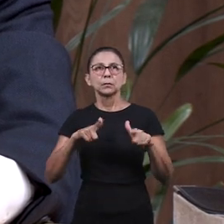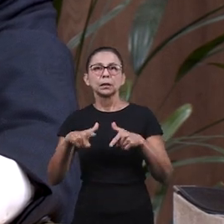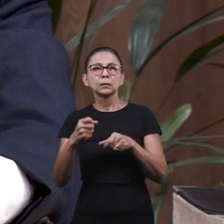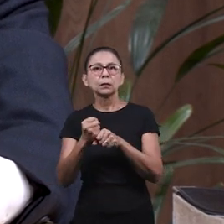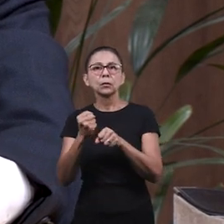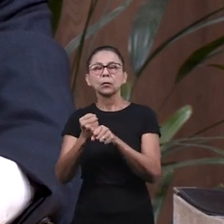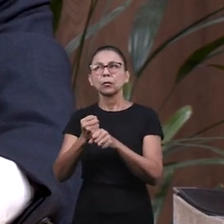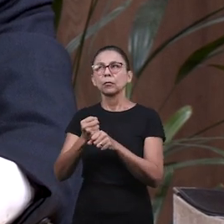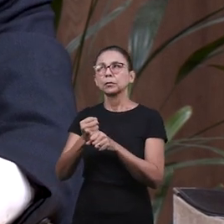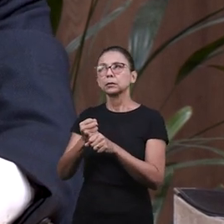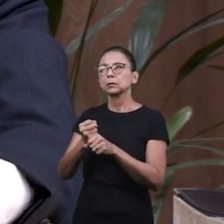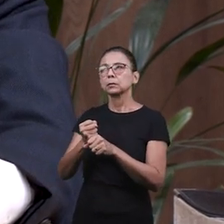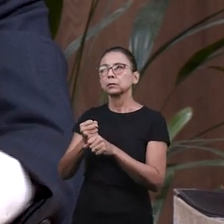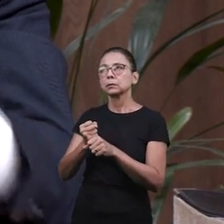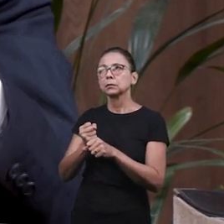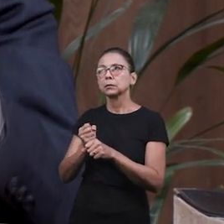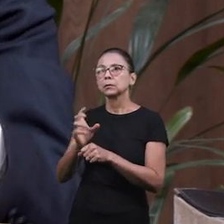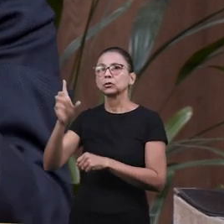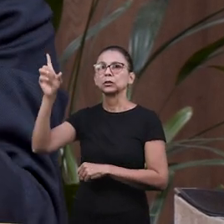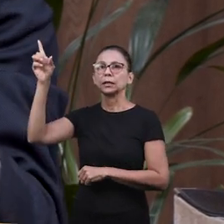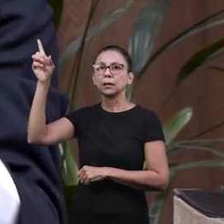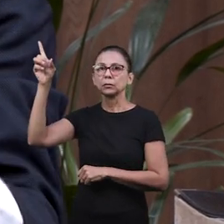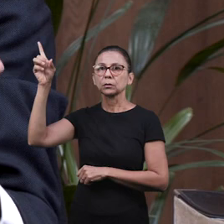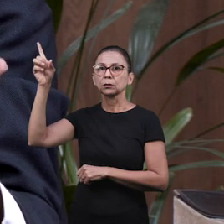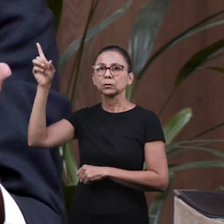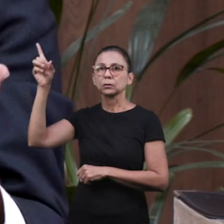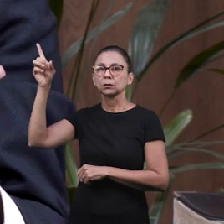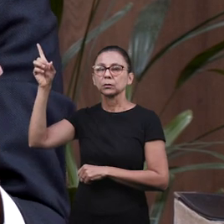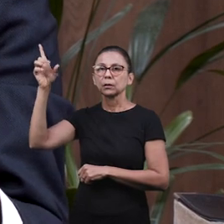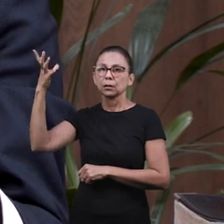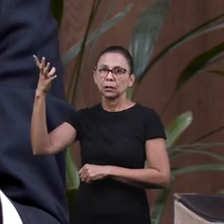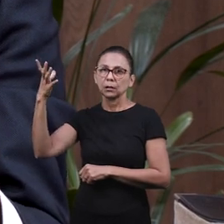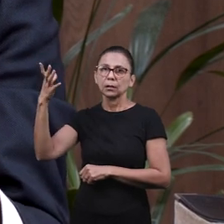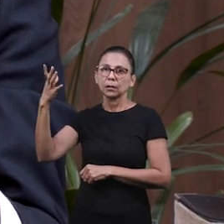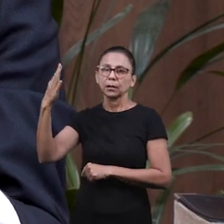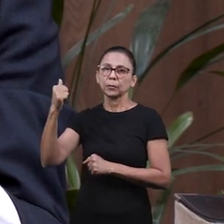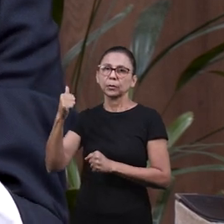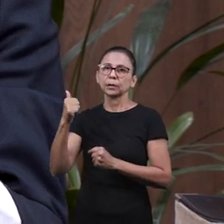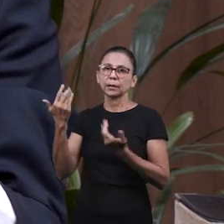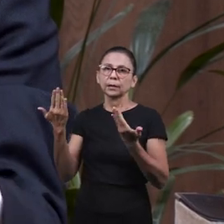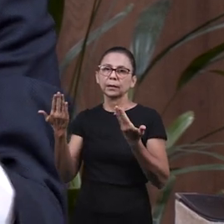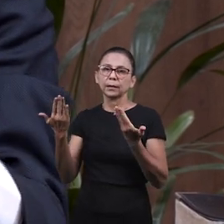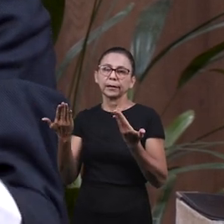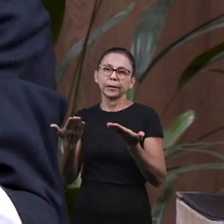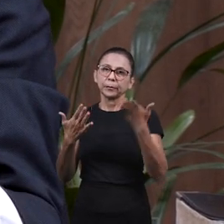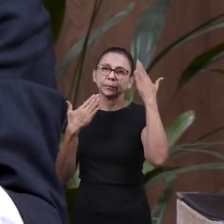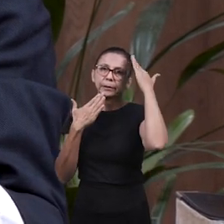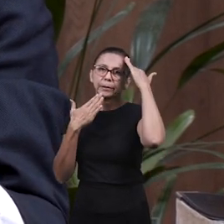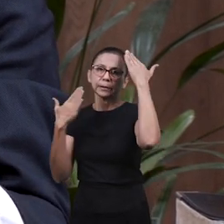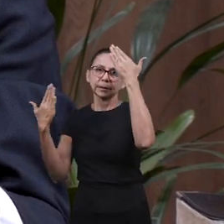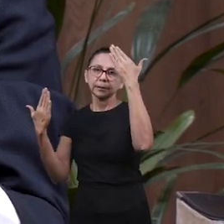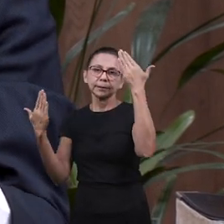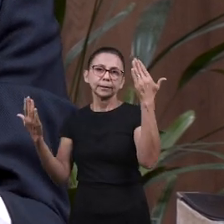Deus. E alguém está fazendo em meu favor. Né? Porque a igreja é